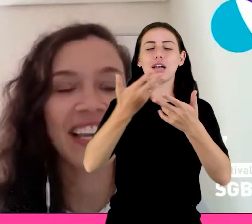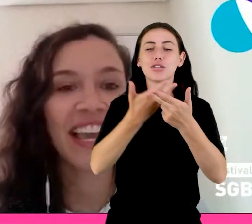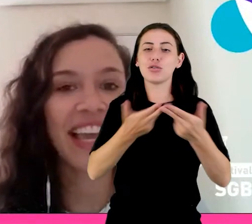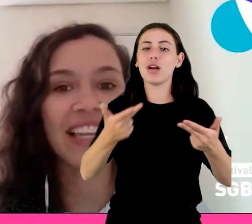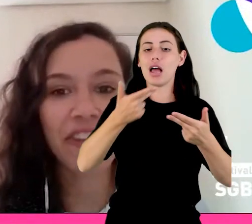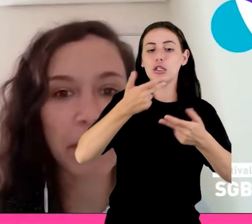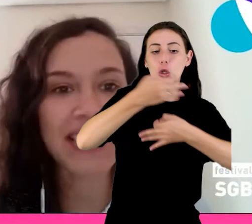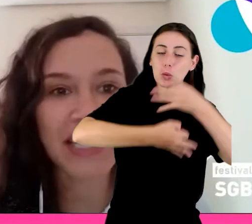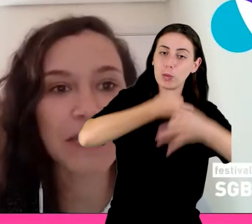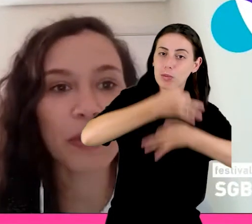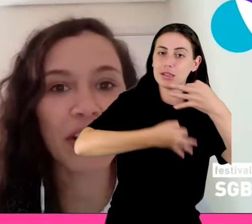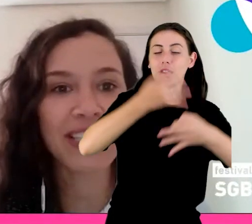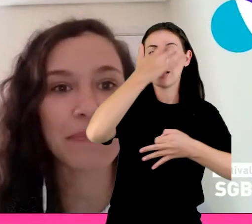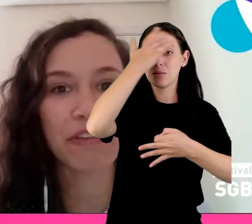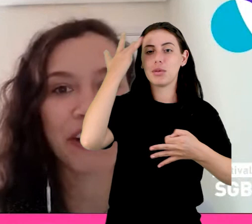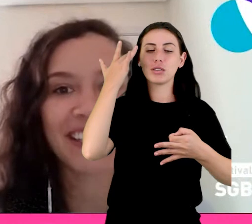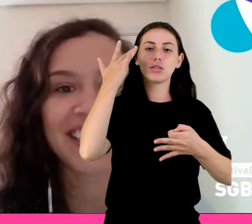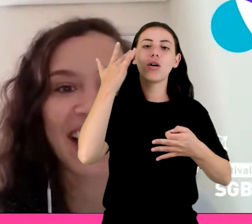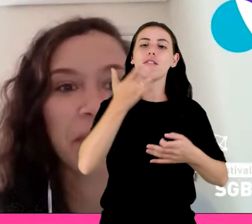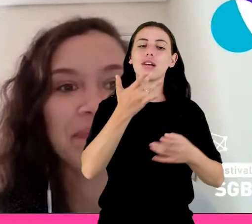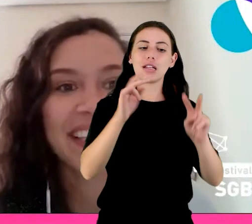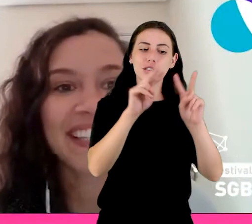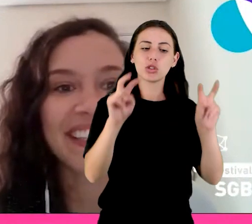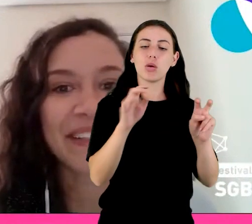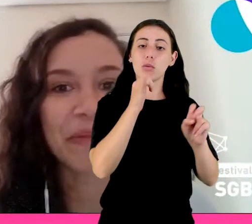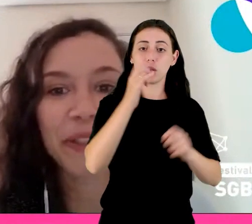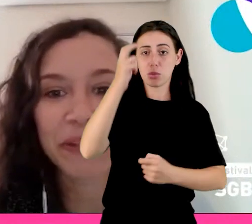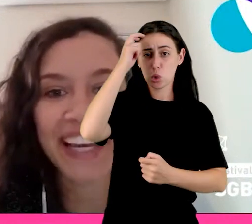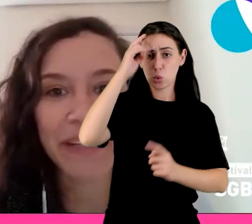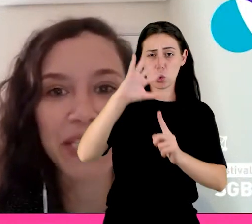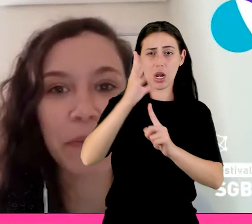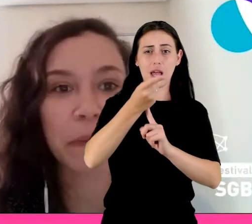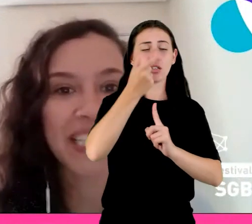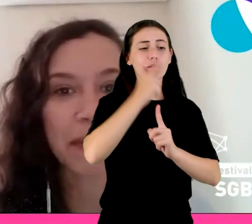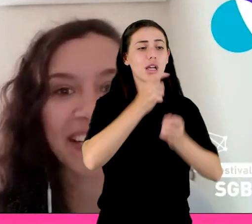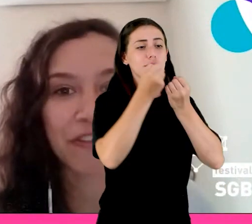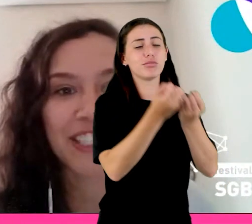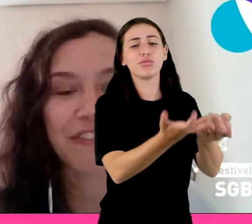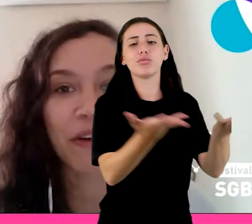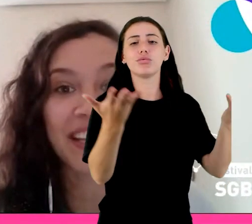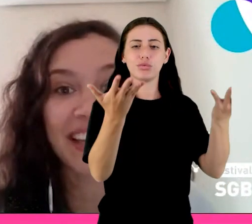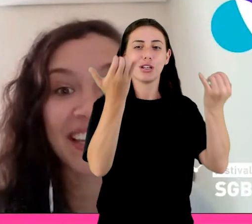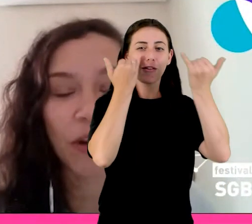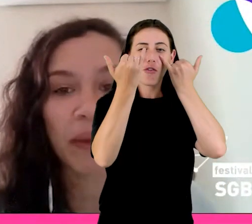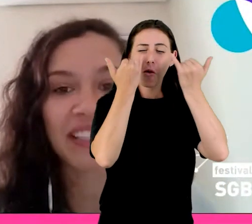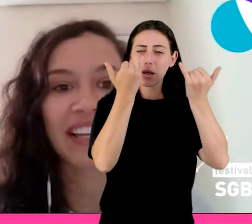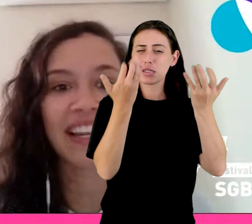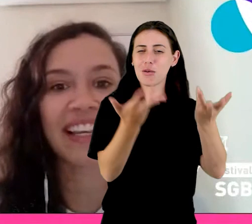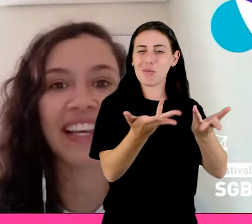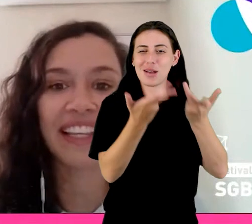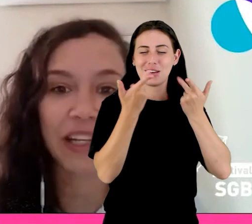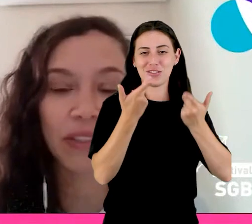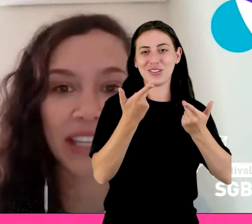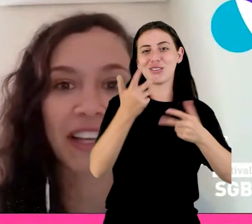gente levar mensagens poderosas para frente, né? Então, muito obrigada mesmo por participarem do festival, e até queria comentar,